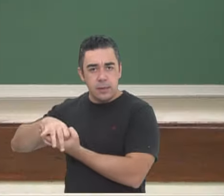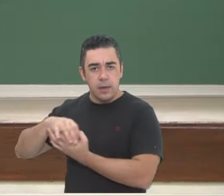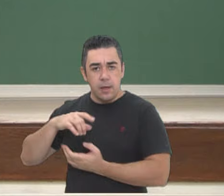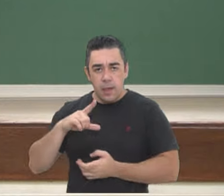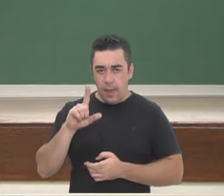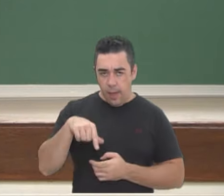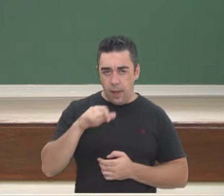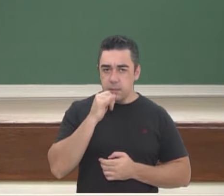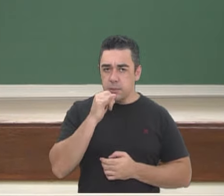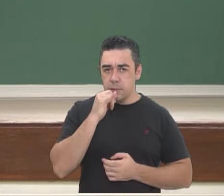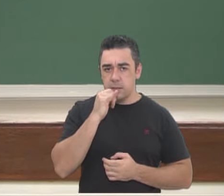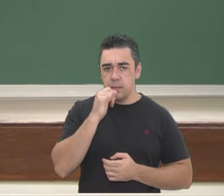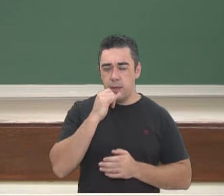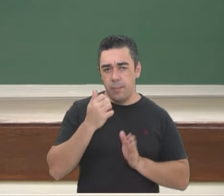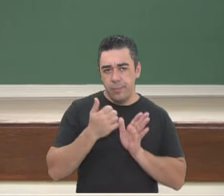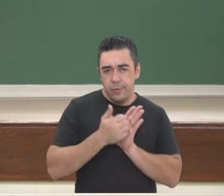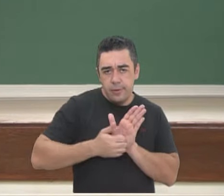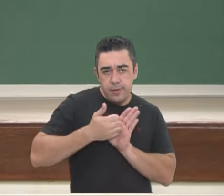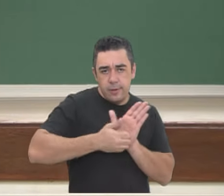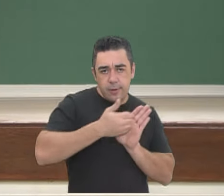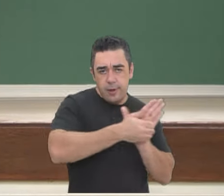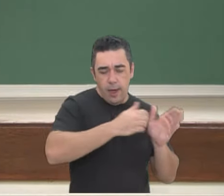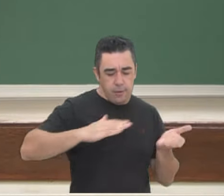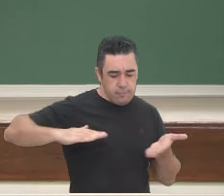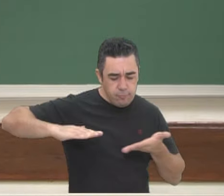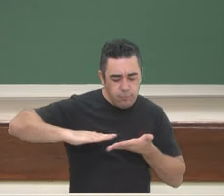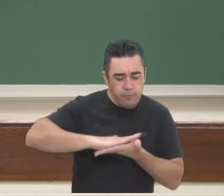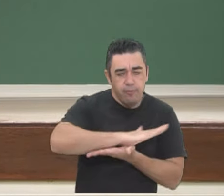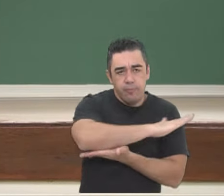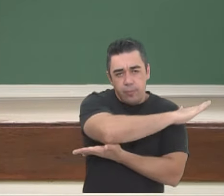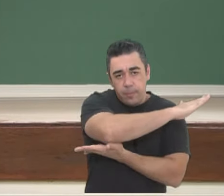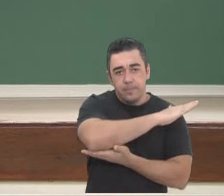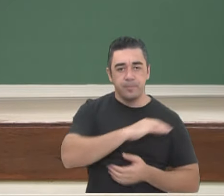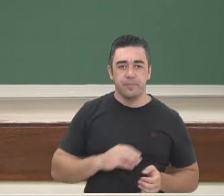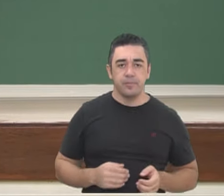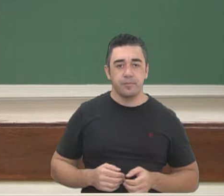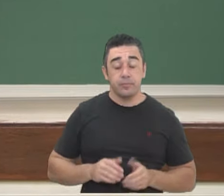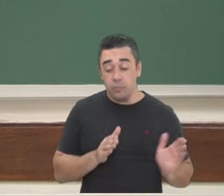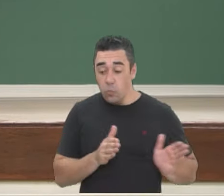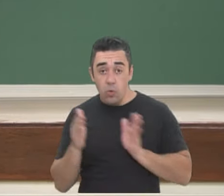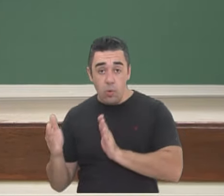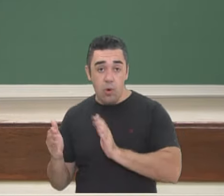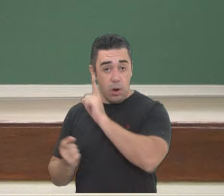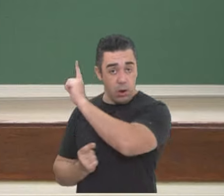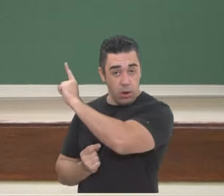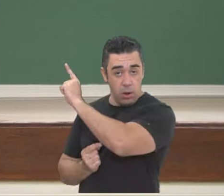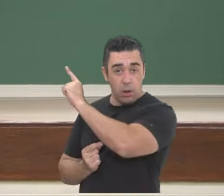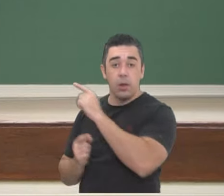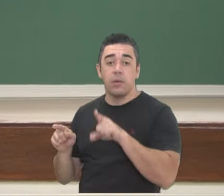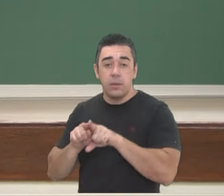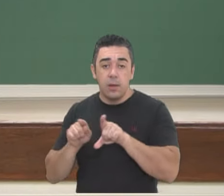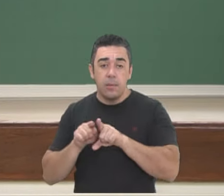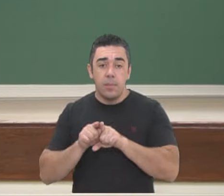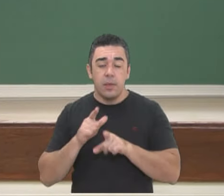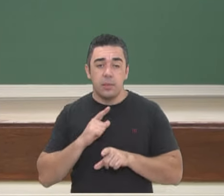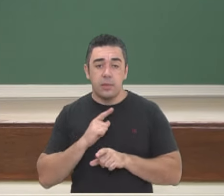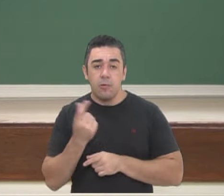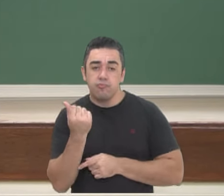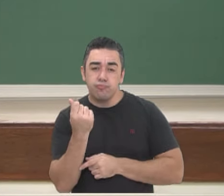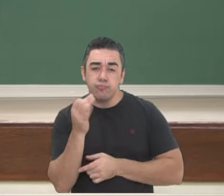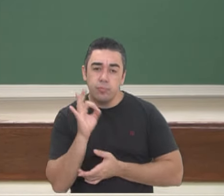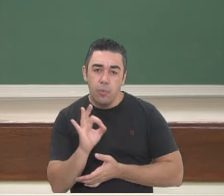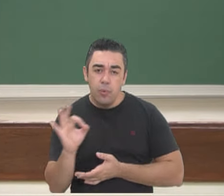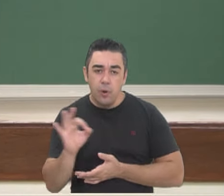vão fazer o trem né deslizar aqui pelo trilho e aqui temos moedas que geralmente são feitas de níquel que também é um